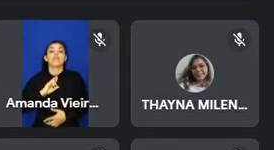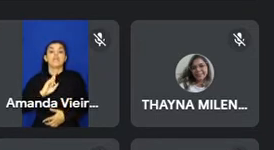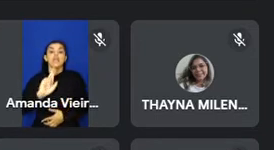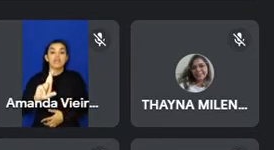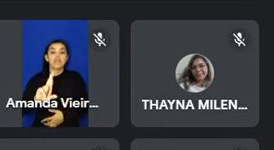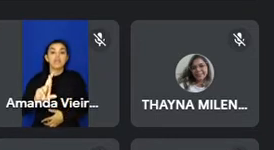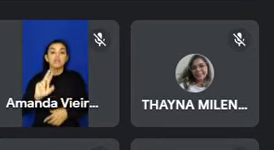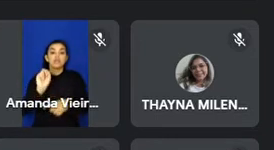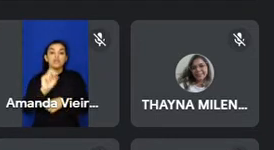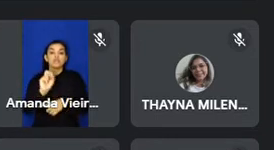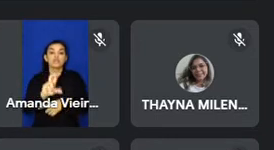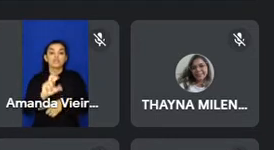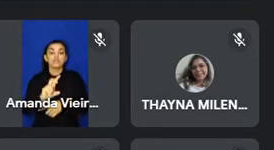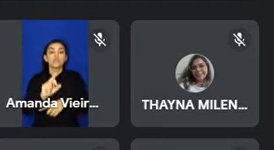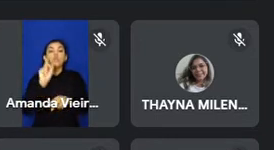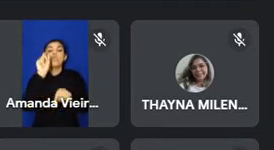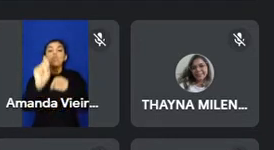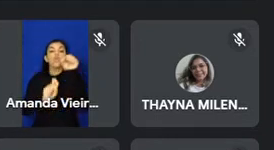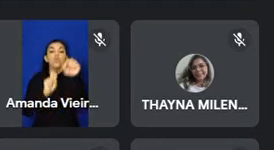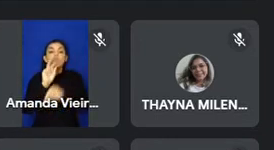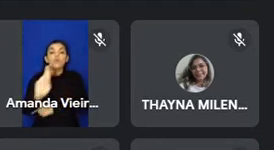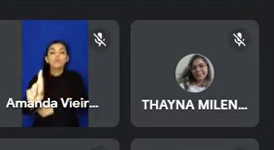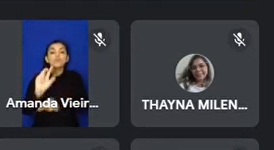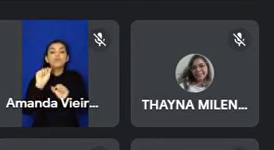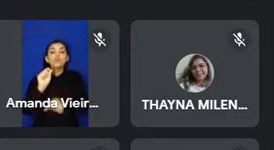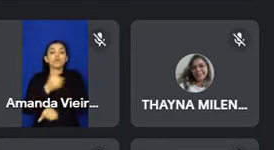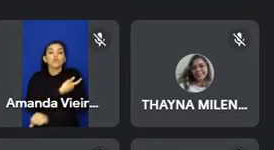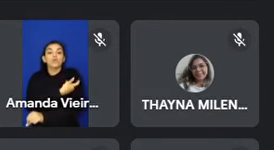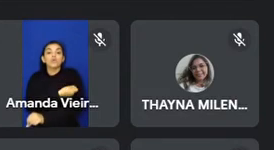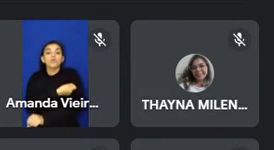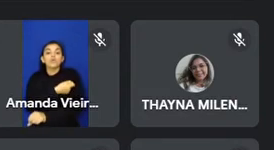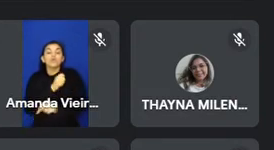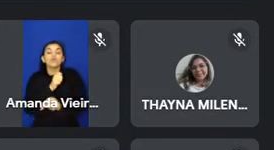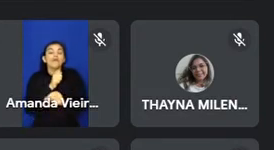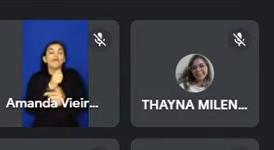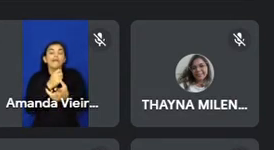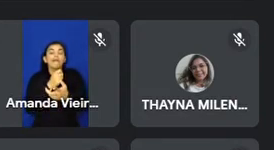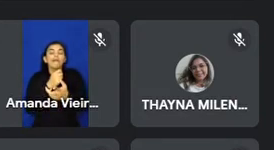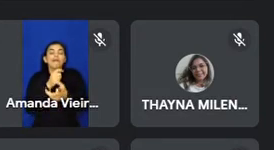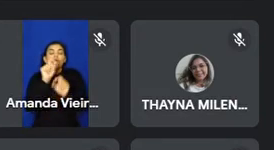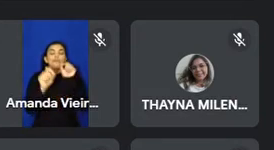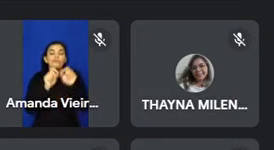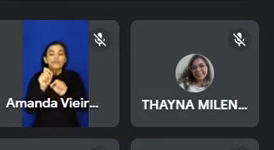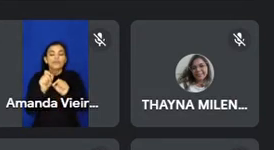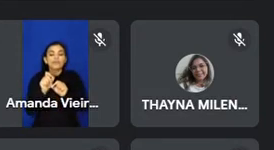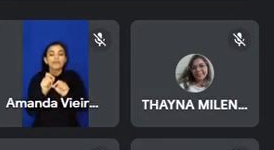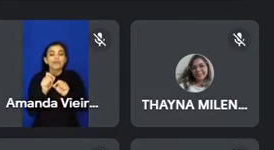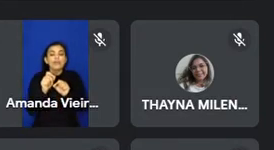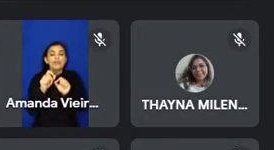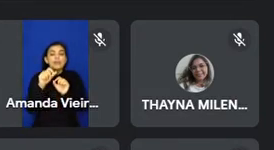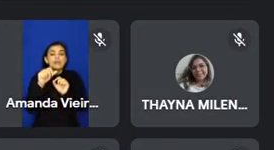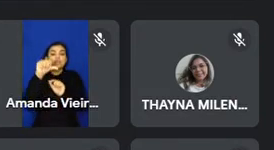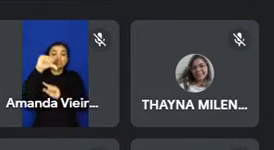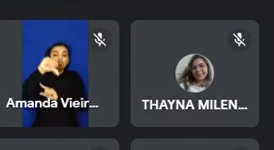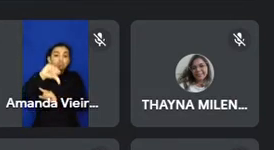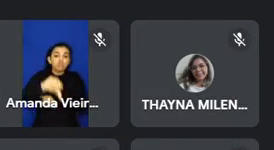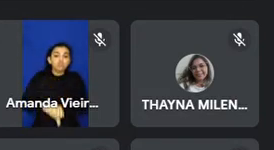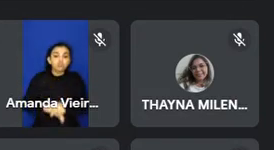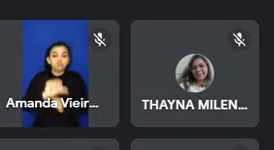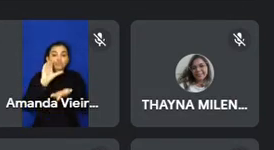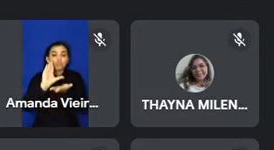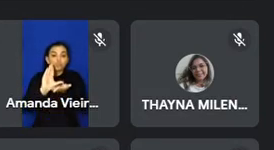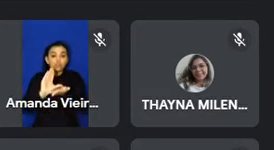que a gente viu, né? É a imunidade inata, né? Então, vão atuar sobre ele células fagocitárias,